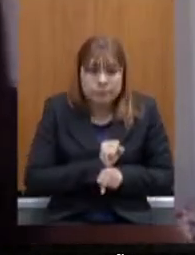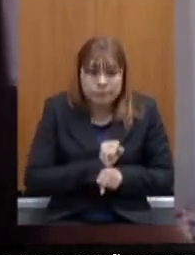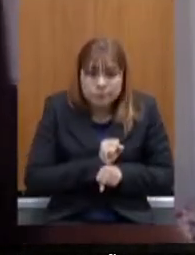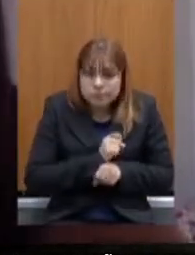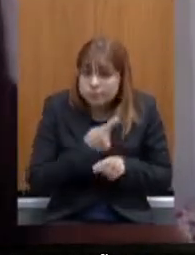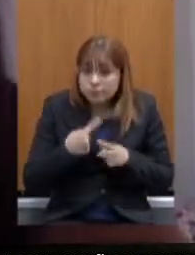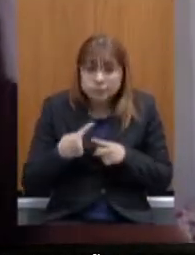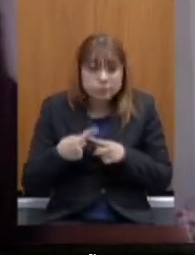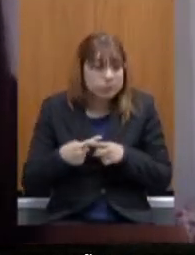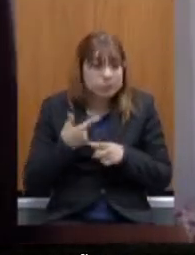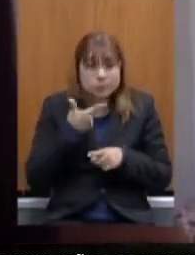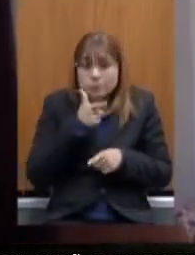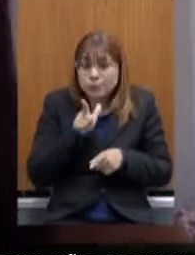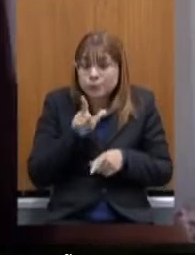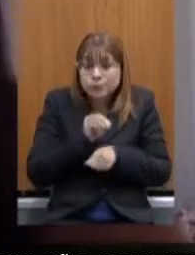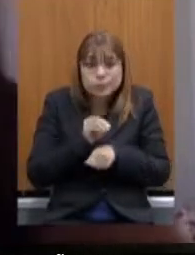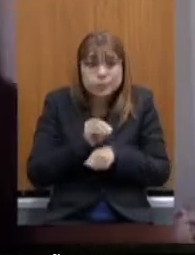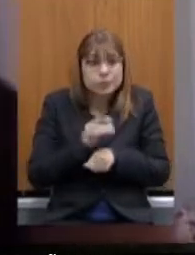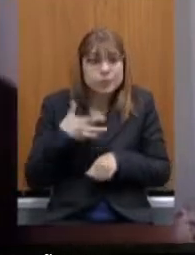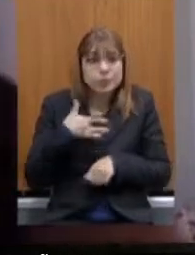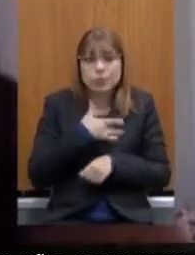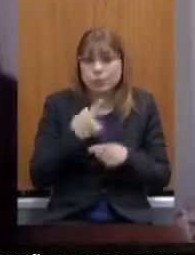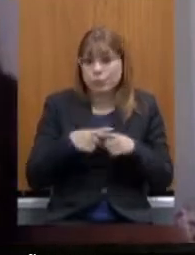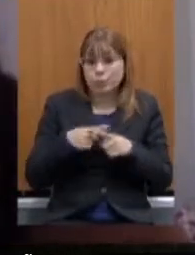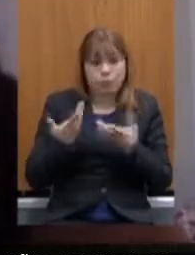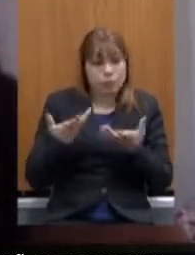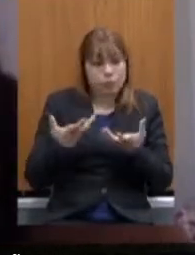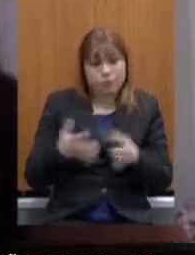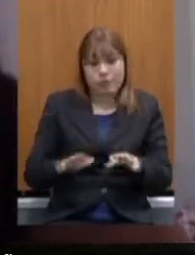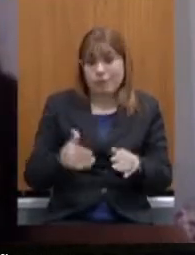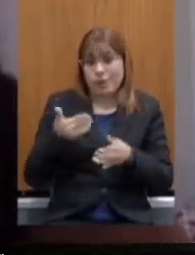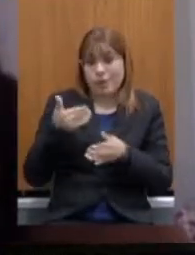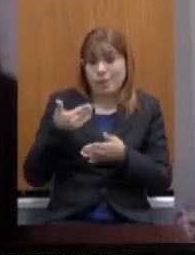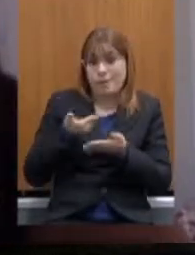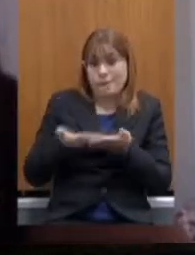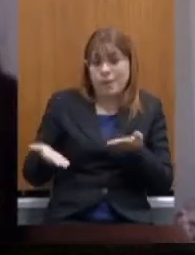saúde porque não querem perder metade